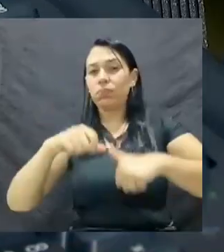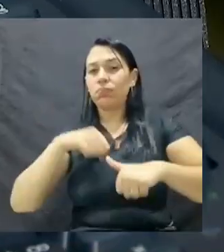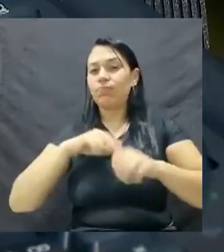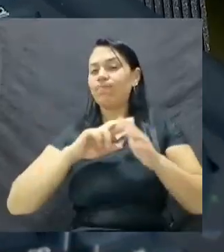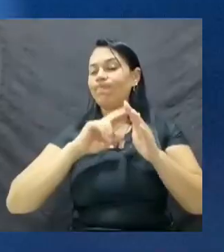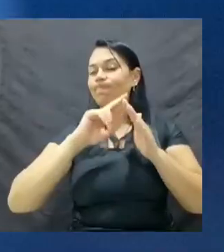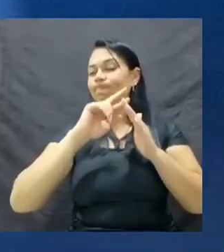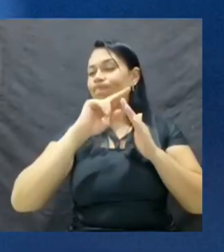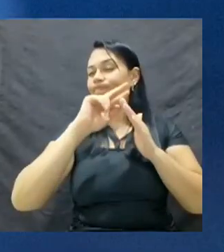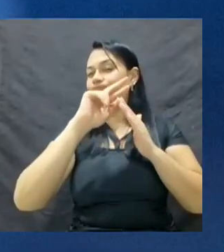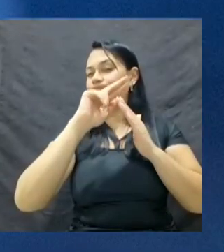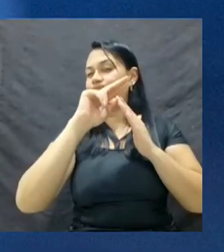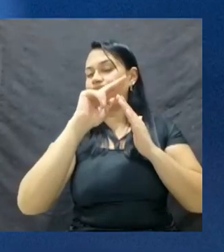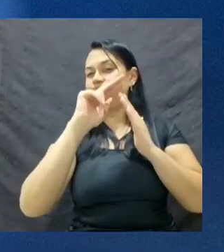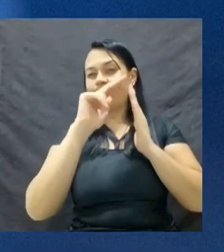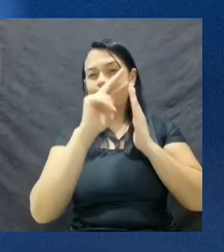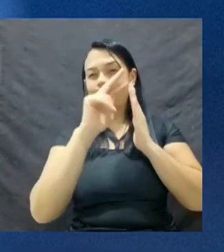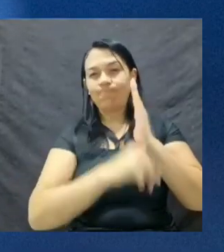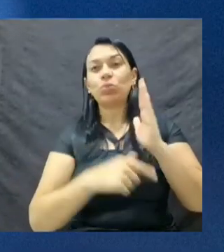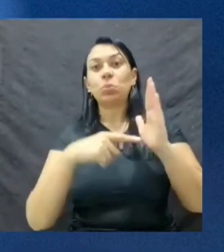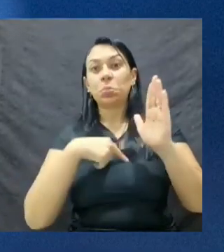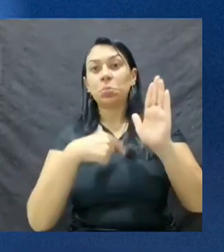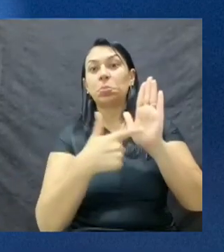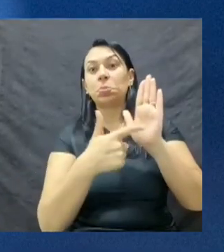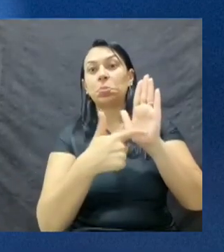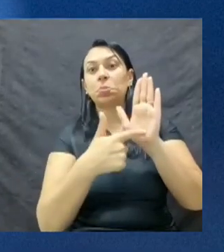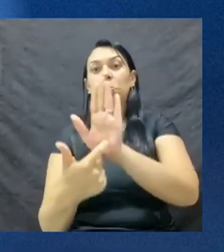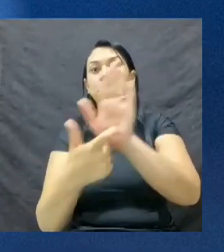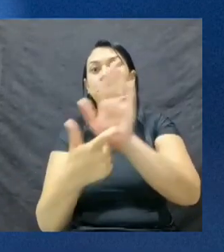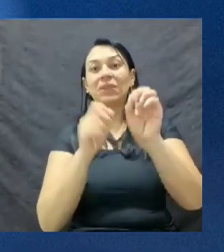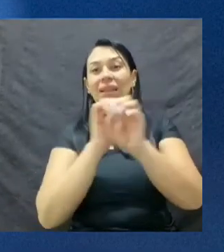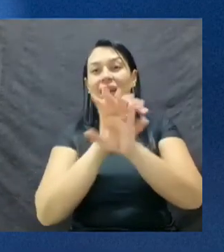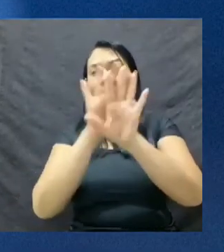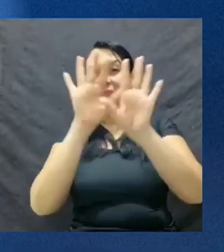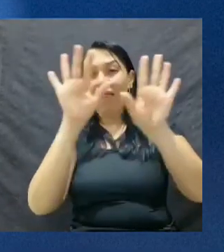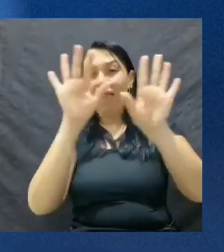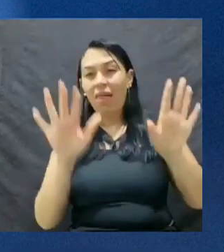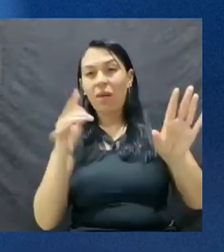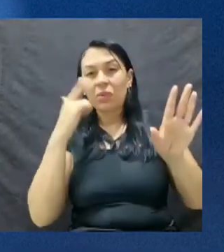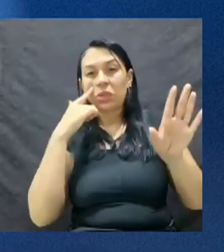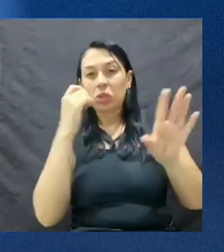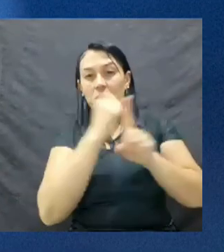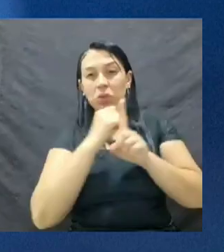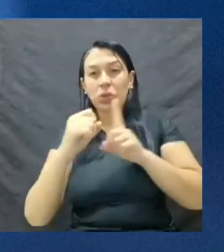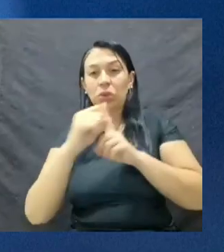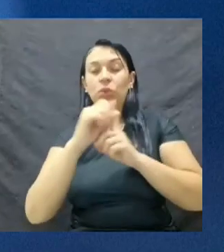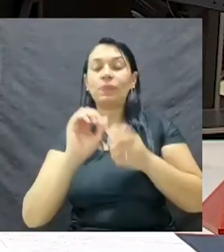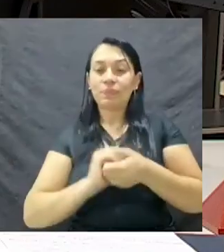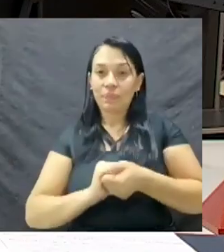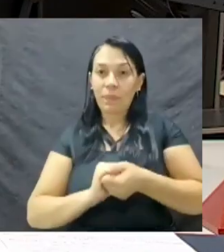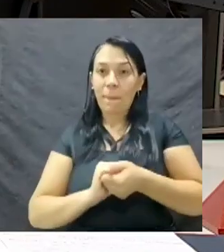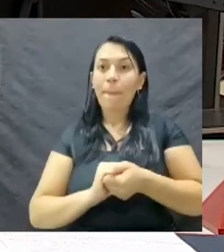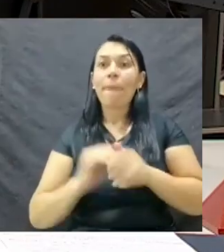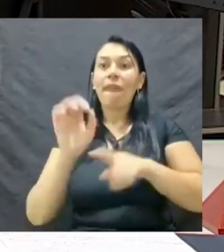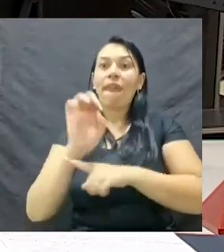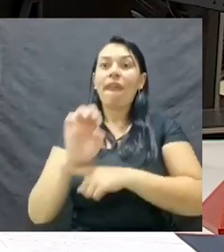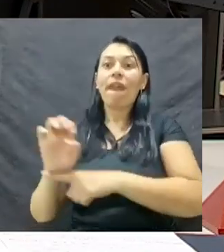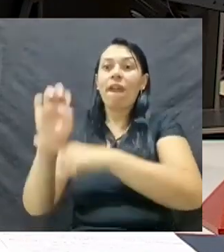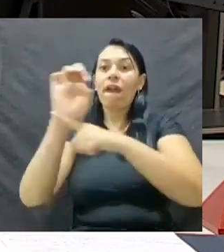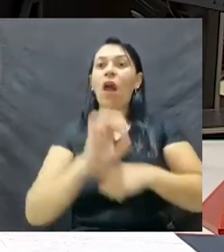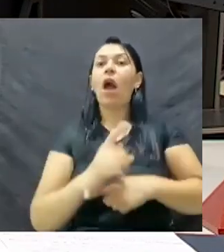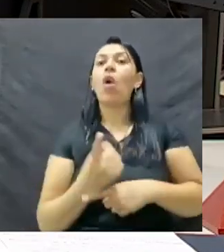o portal de transparência que divulga as informações para a sociedade. No estado de São Paulo, nós somos a única Câmara do